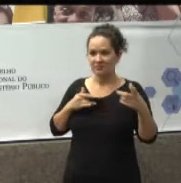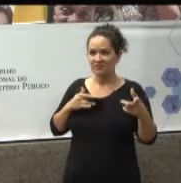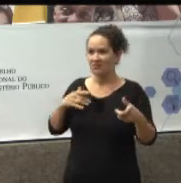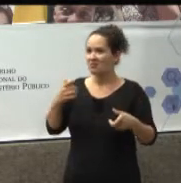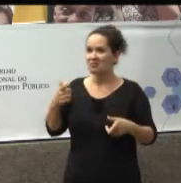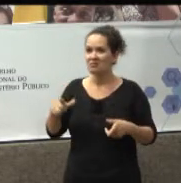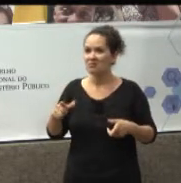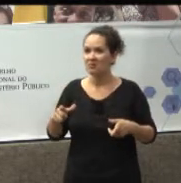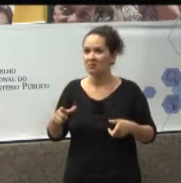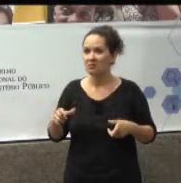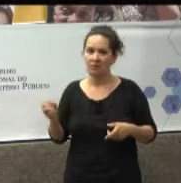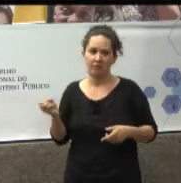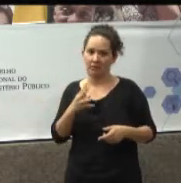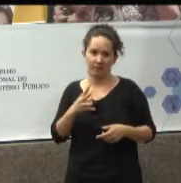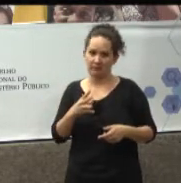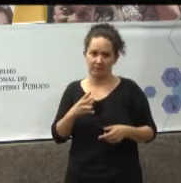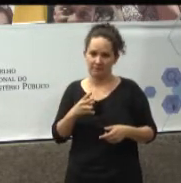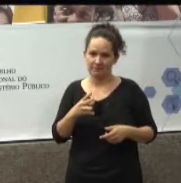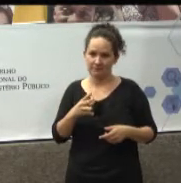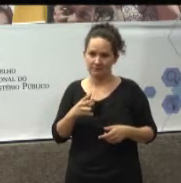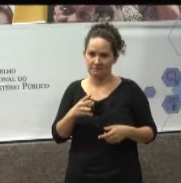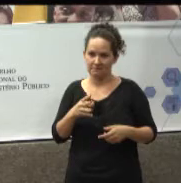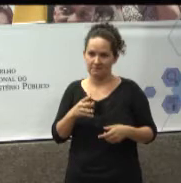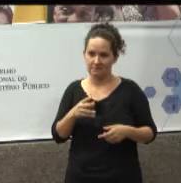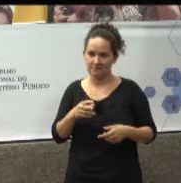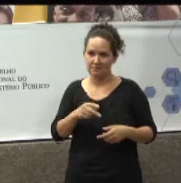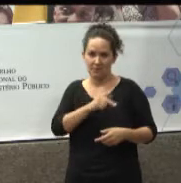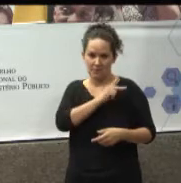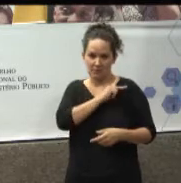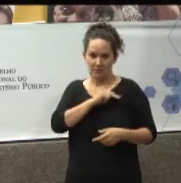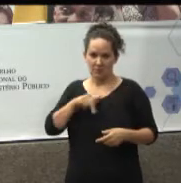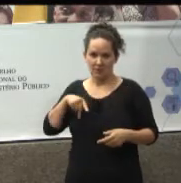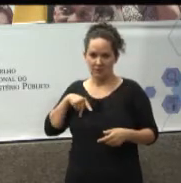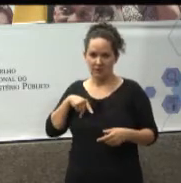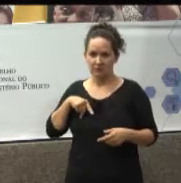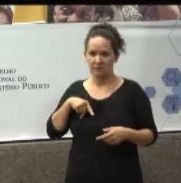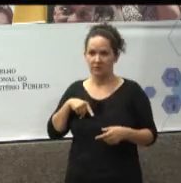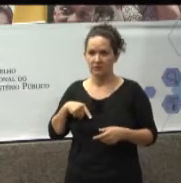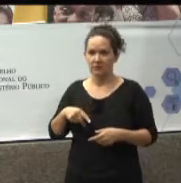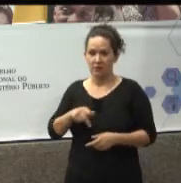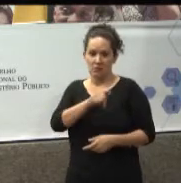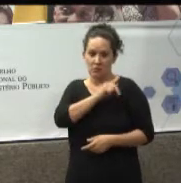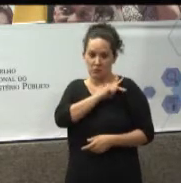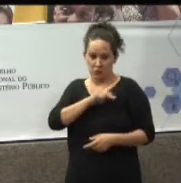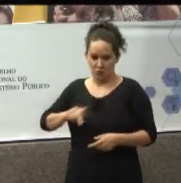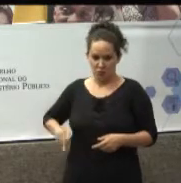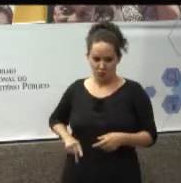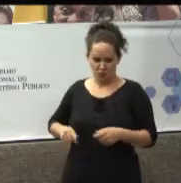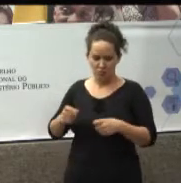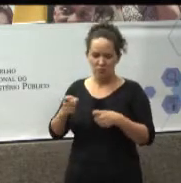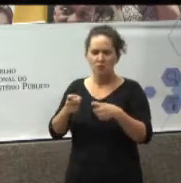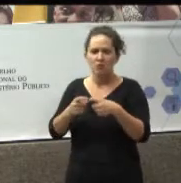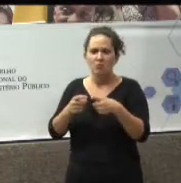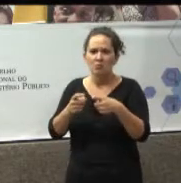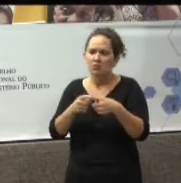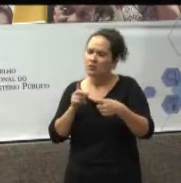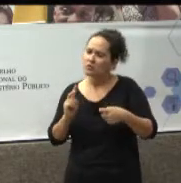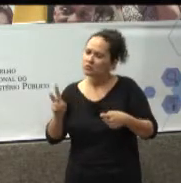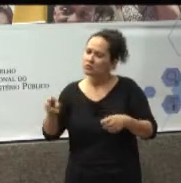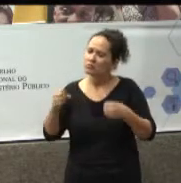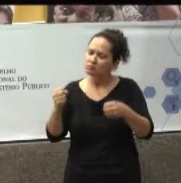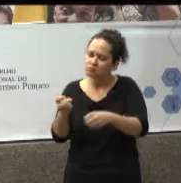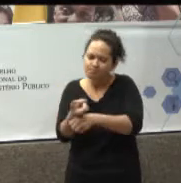tanto a recente platão na república já dizia que na medida em que é médico e tem sempre que